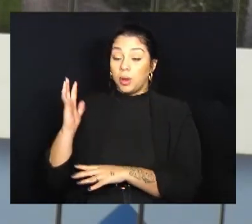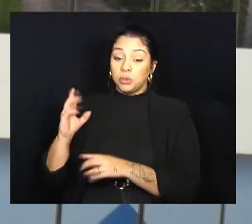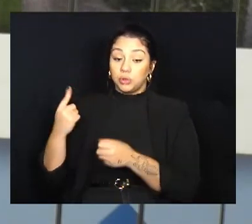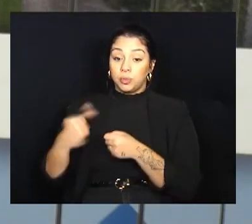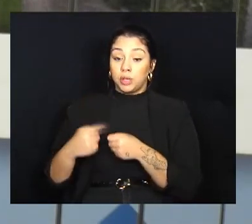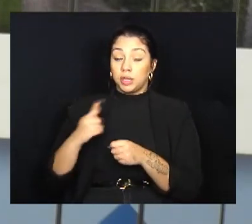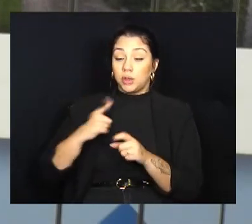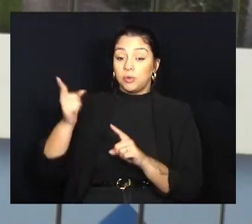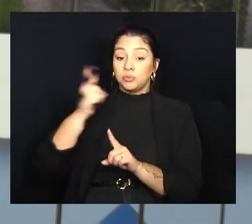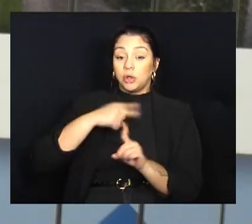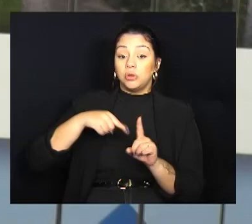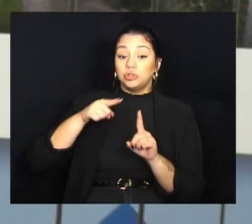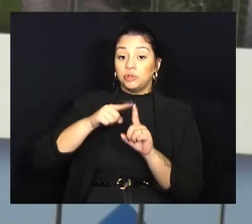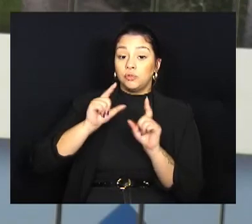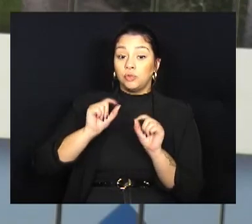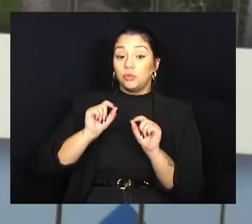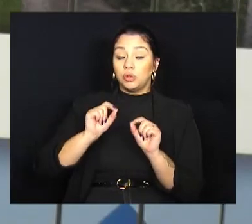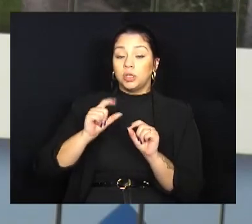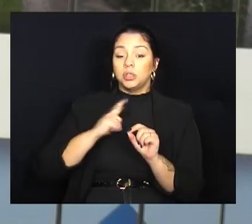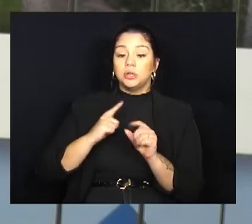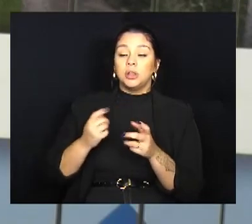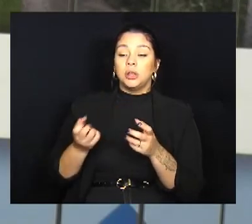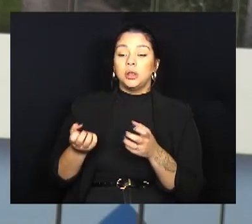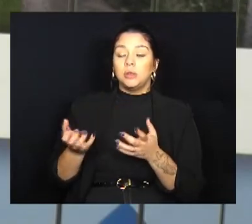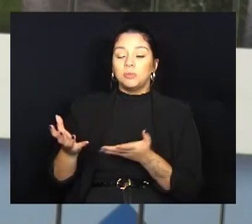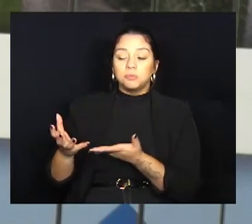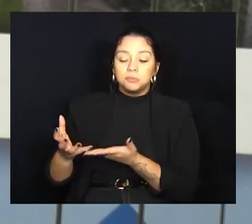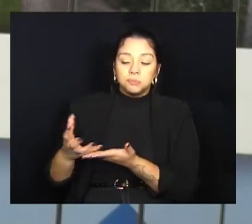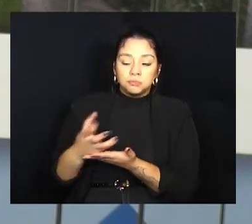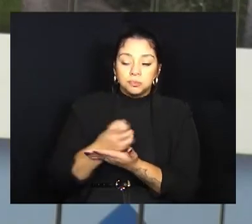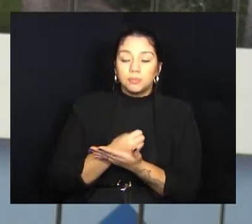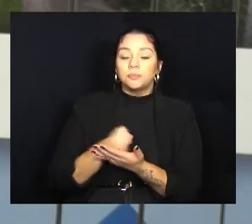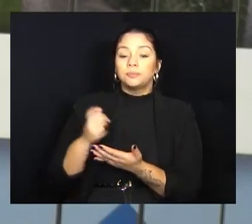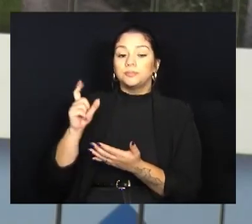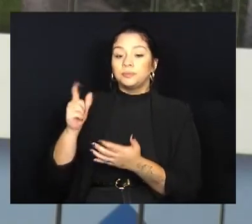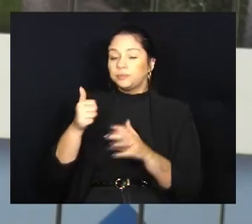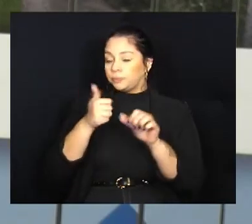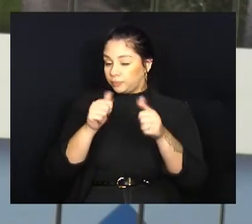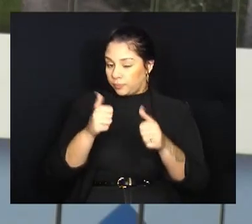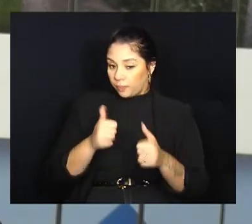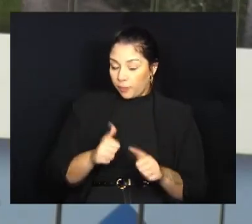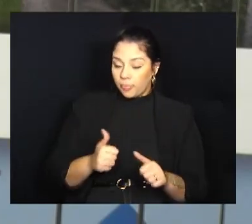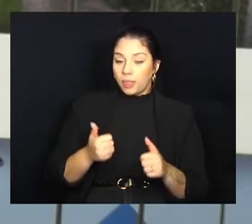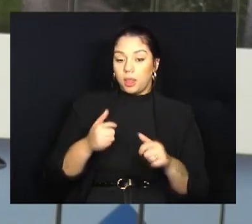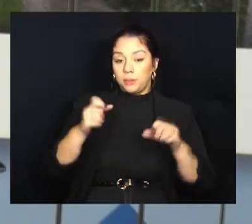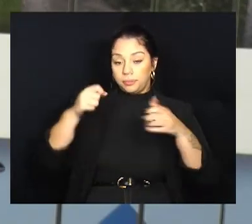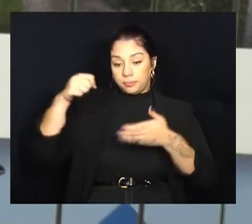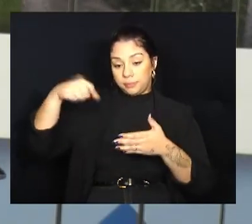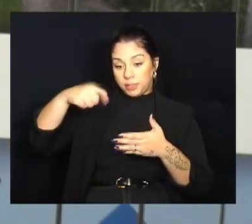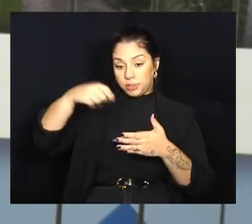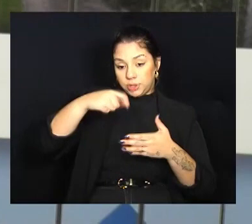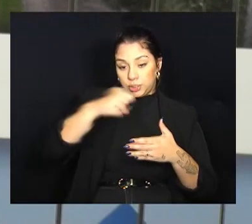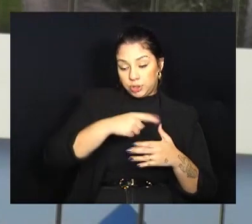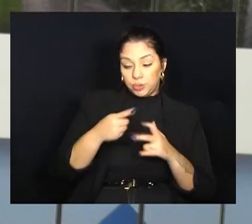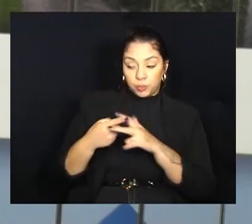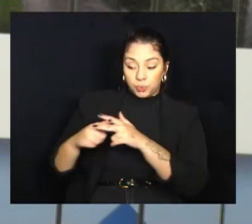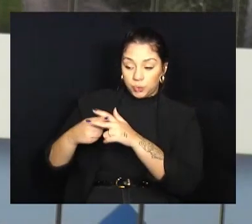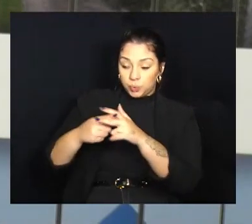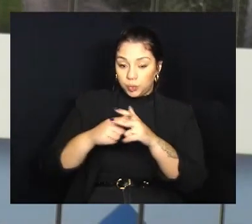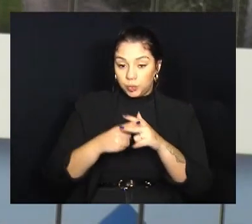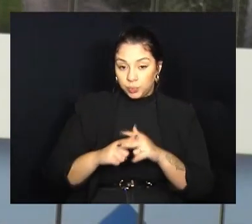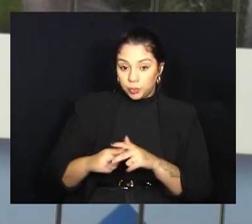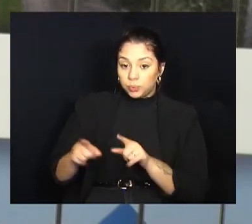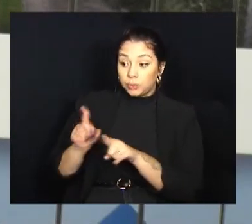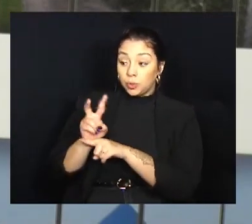tem a finalidade de realizar um levantamento de procedimentos de plantio, manutenção, cuidado, inventário